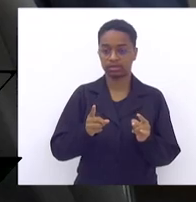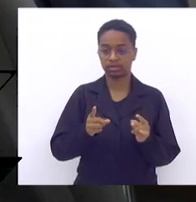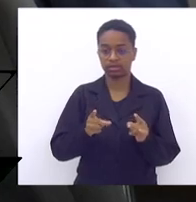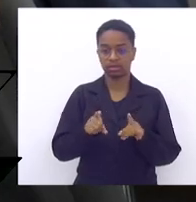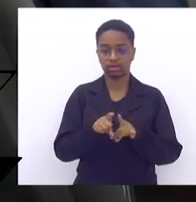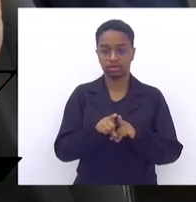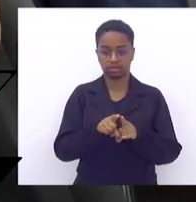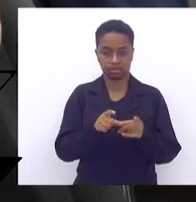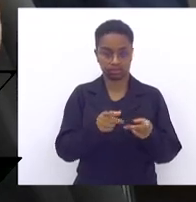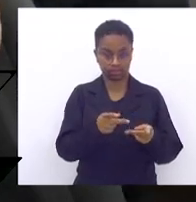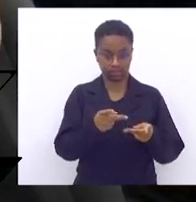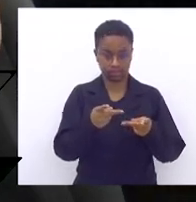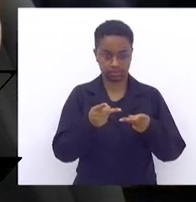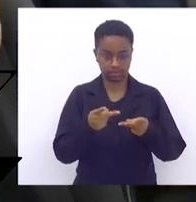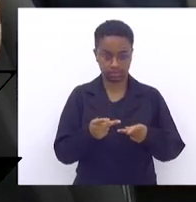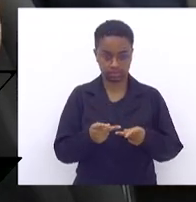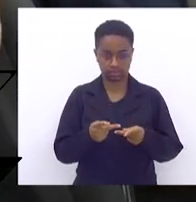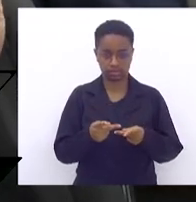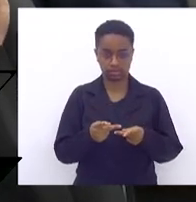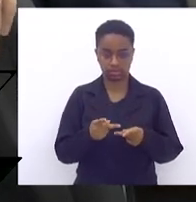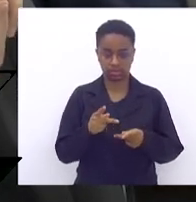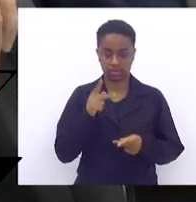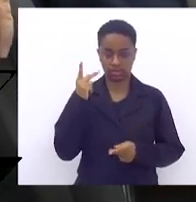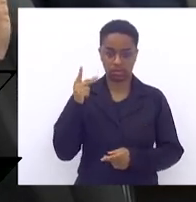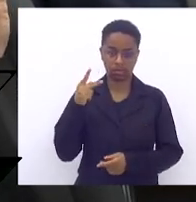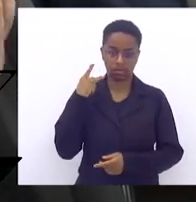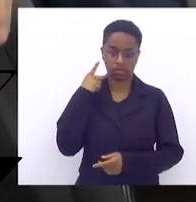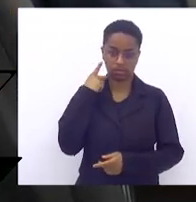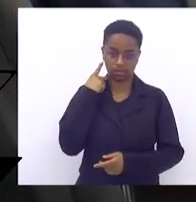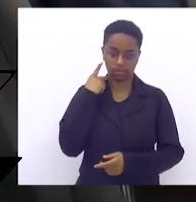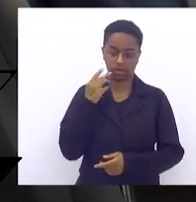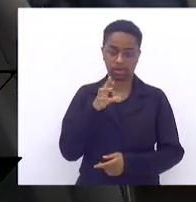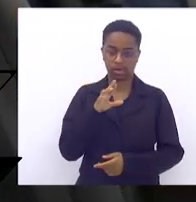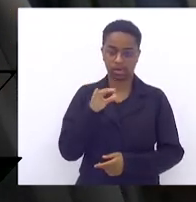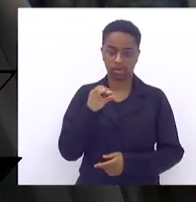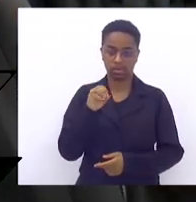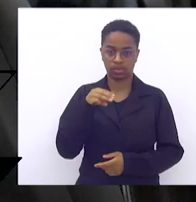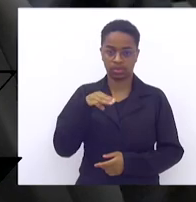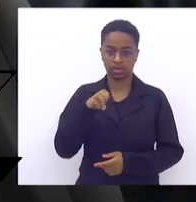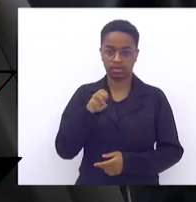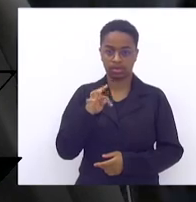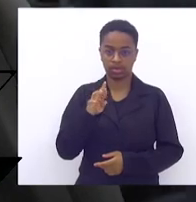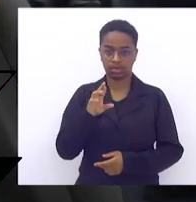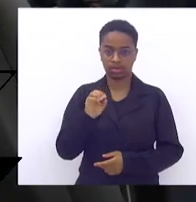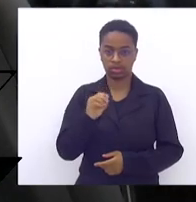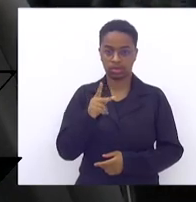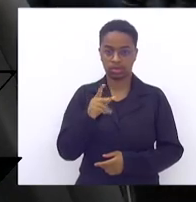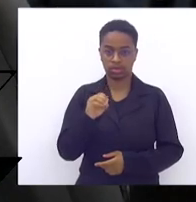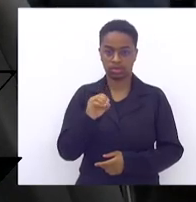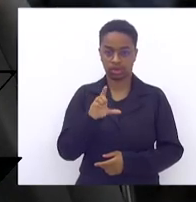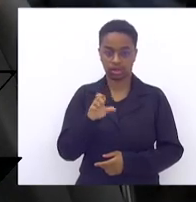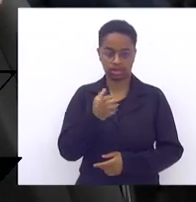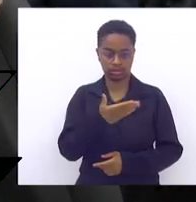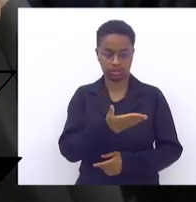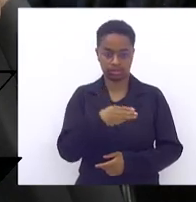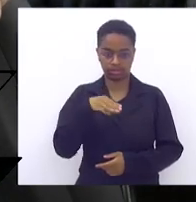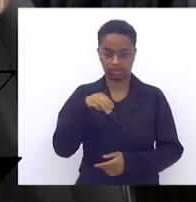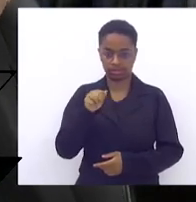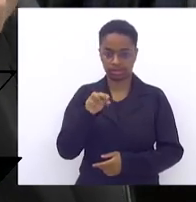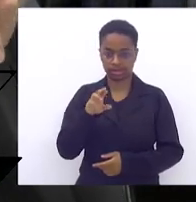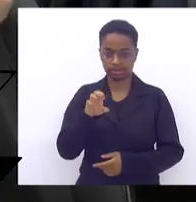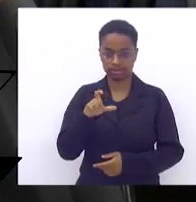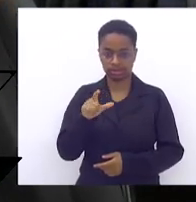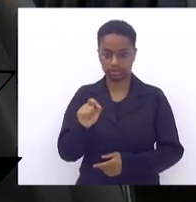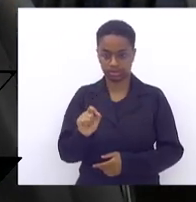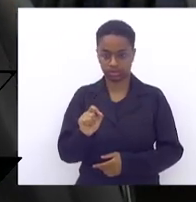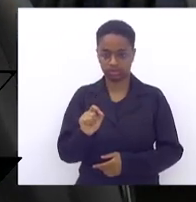visita do procurador do Rio Metrópole, doutor Marcelo. Esteve no meu